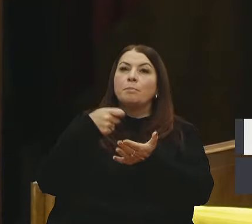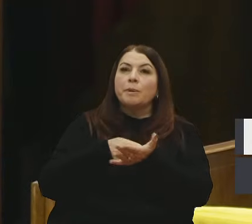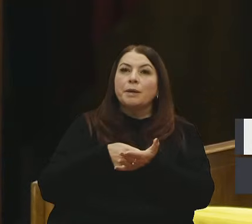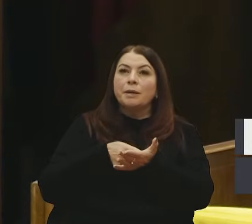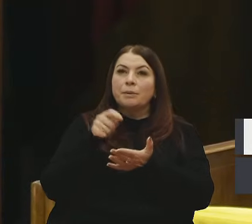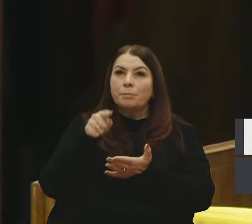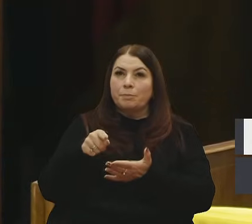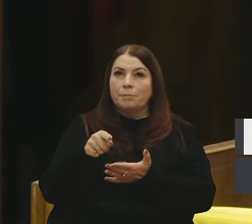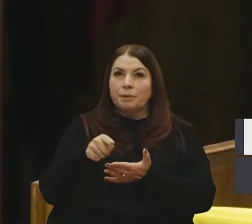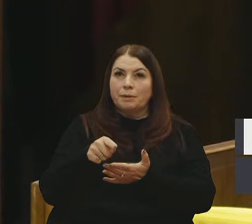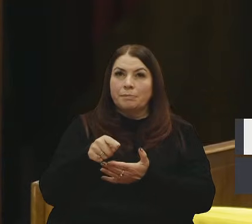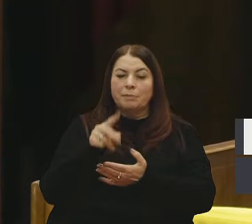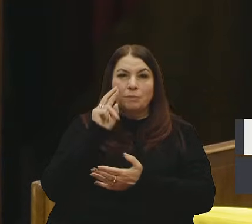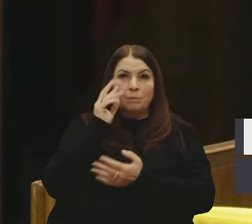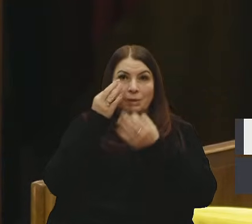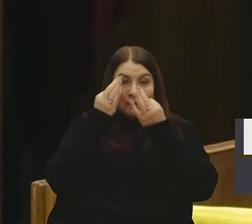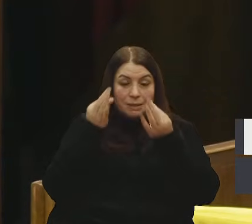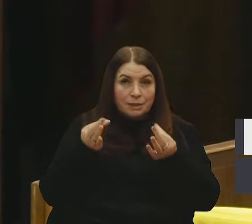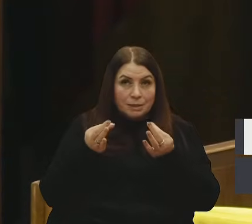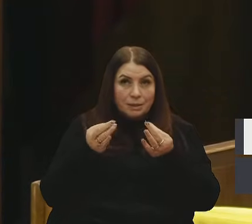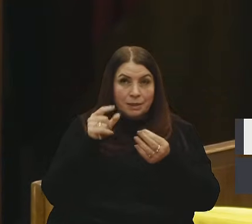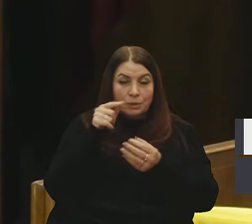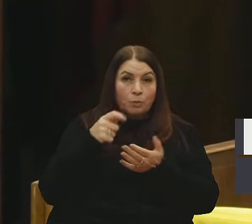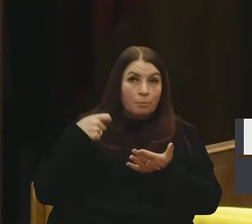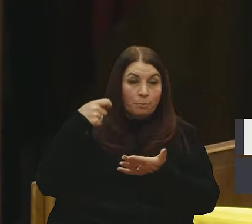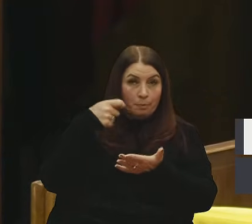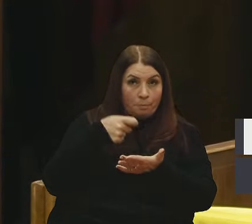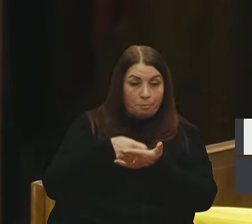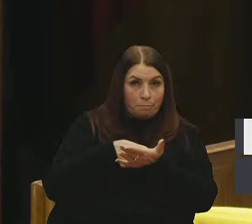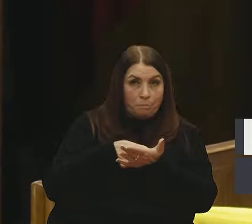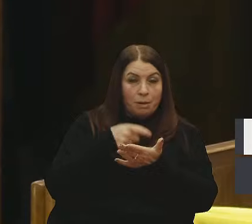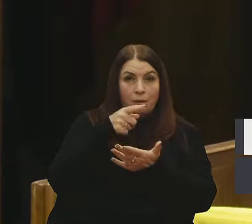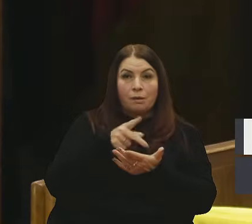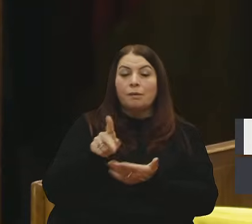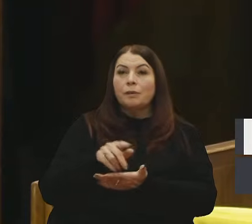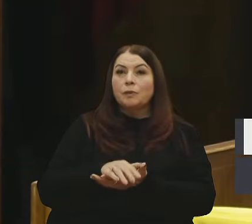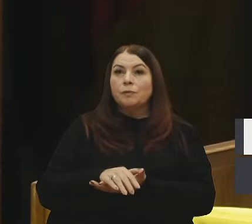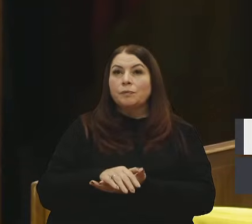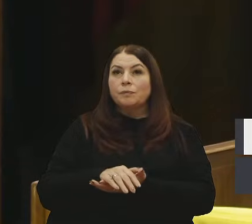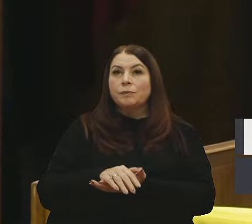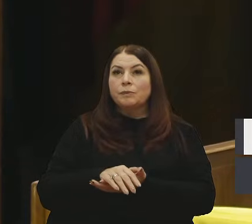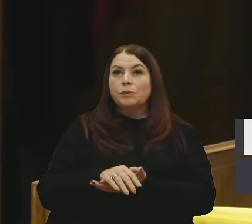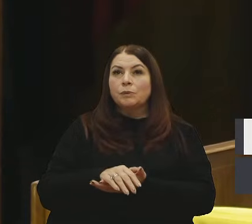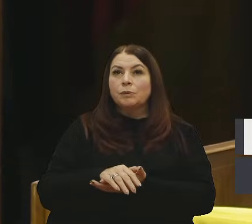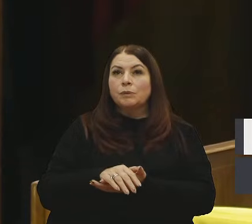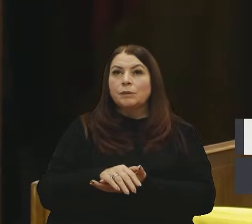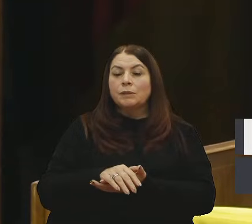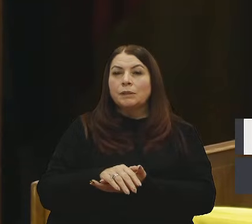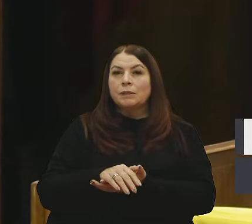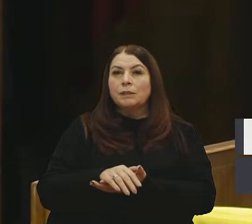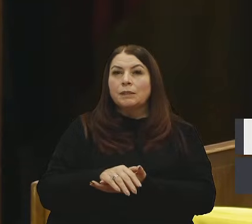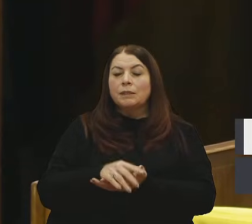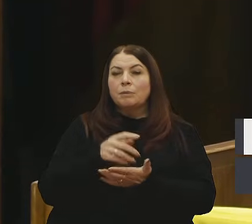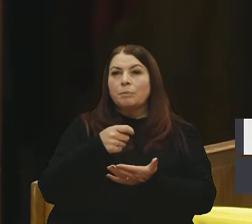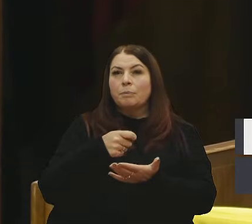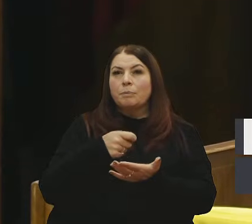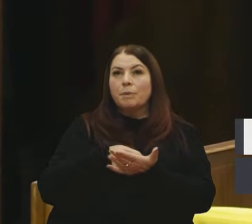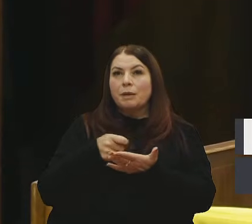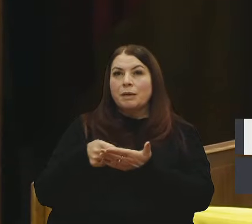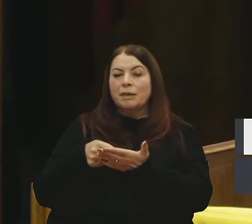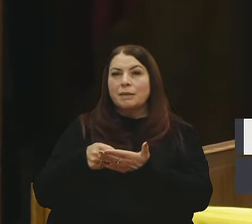efetivo, prestem atenção nesse termo, o desembolso efetivo constitui a remuneração devida